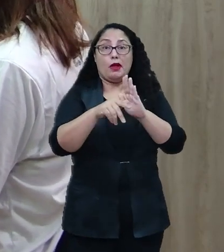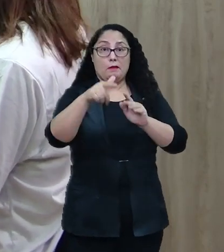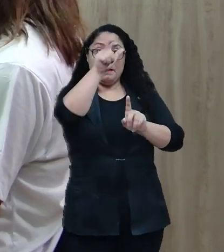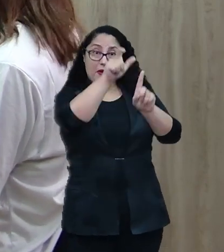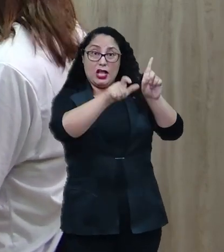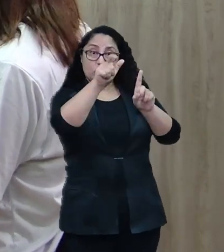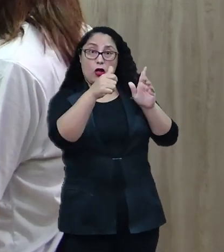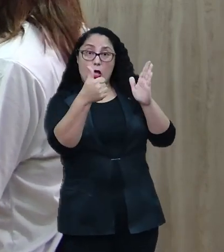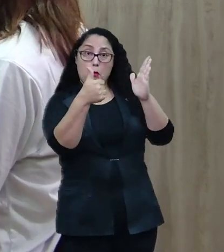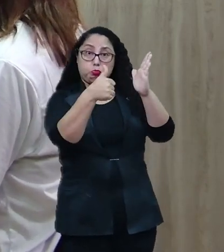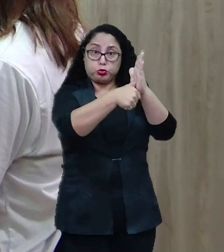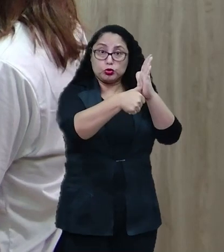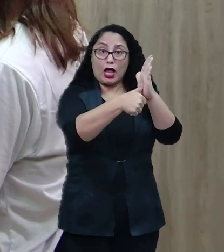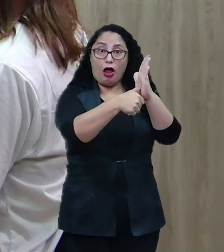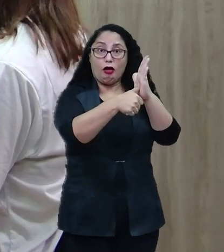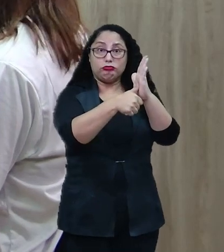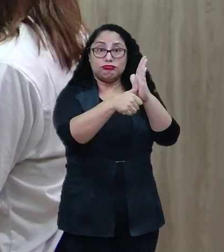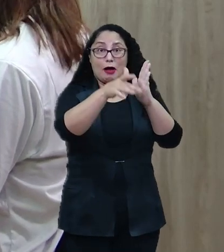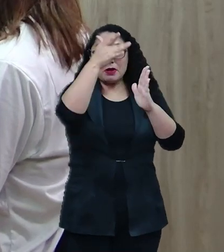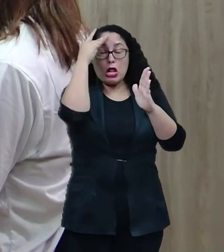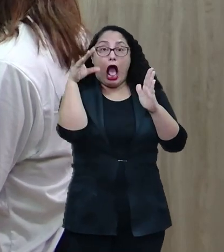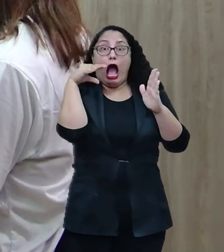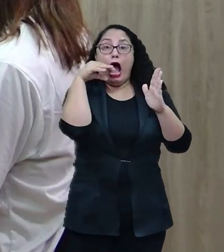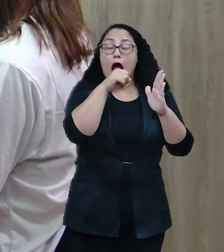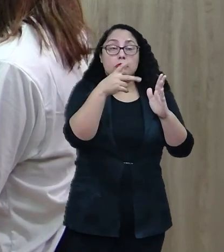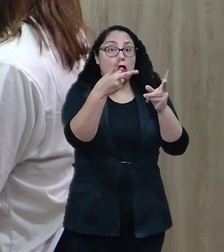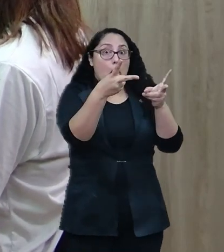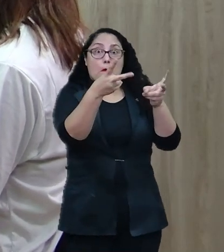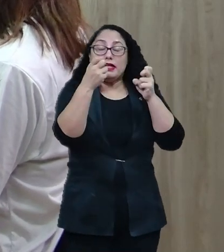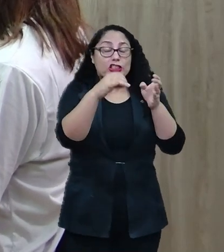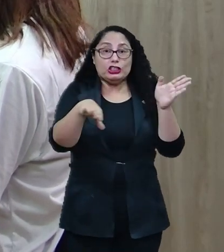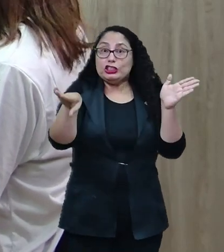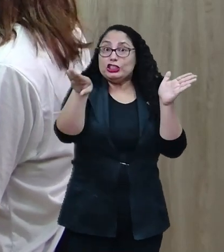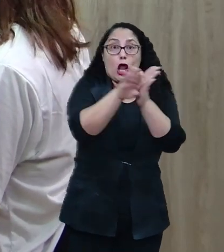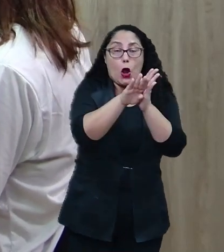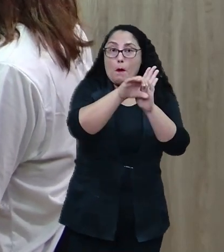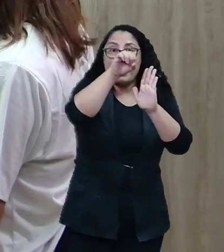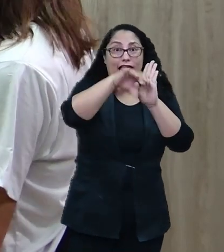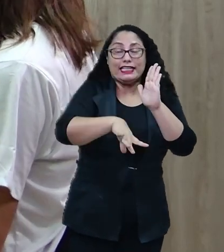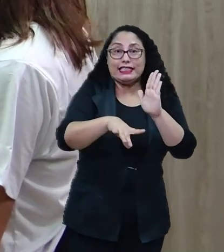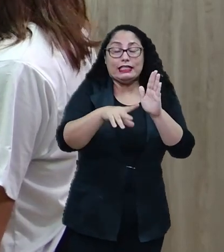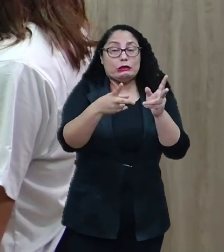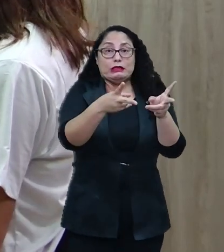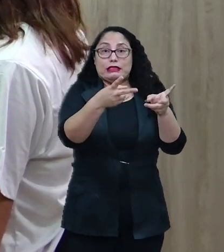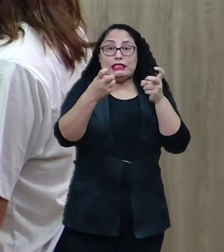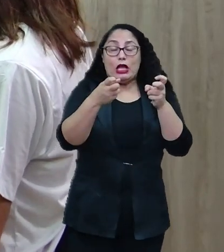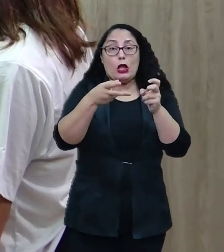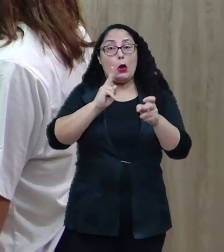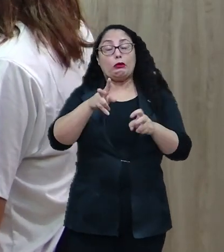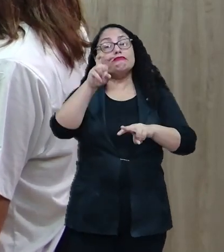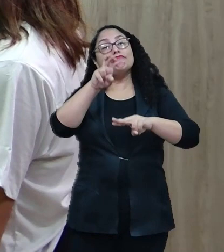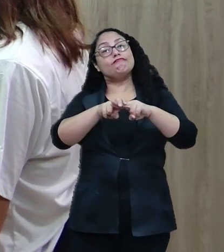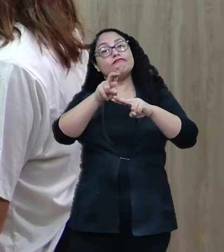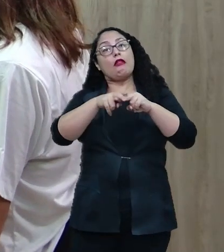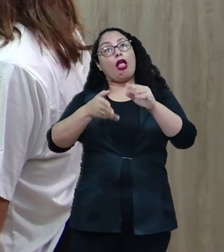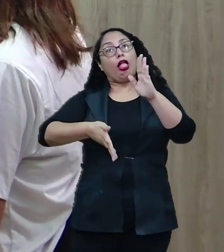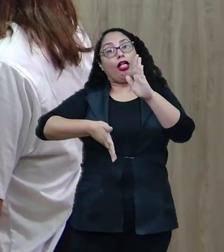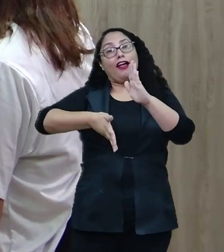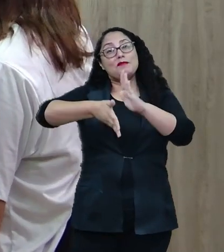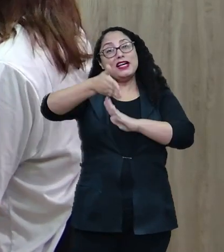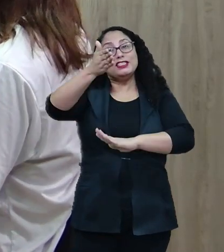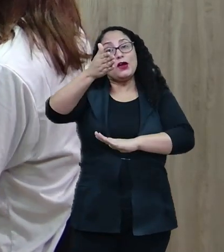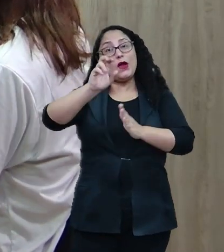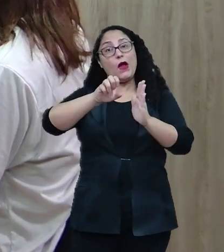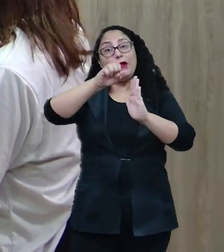passageiro, sim, tem um sim. botãozinho lá. E aí, só que foi tão rápido que eu não percebi que tinha chegado na minha. E aí eu continuei sentado e passou.